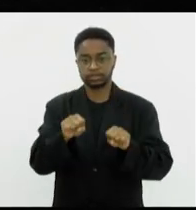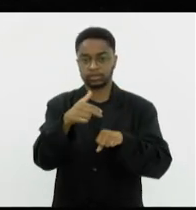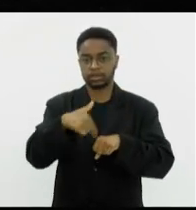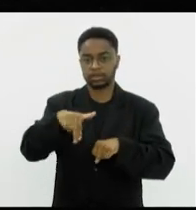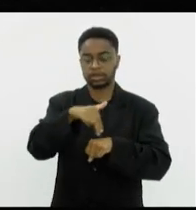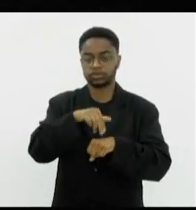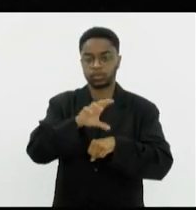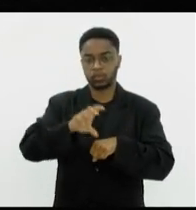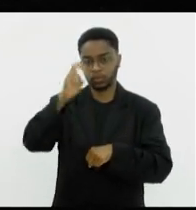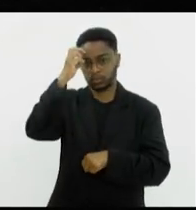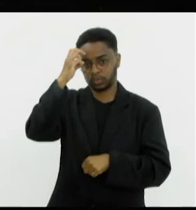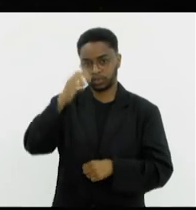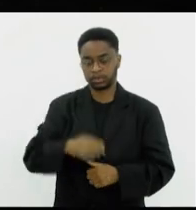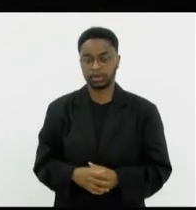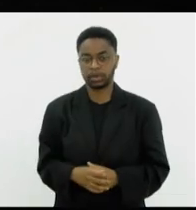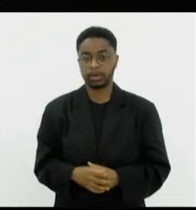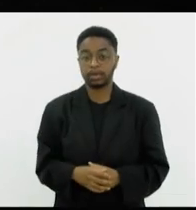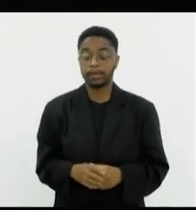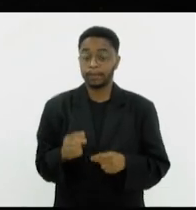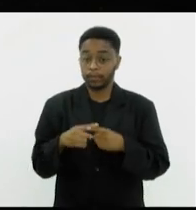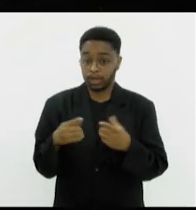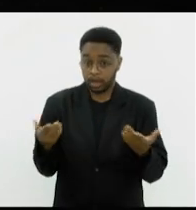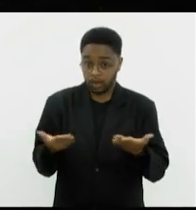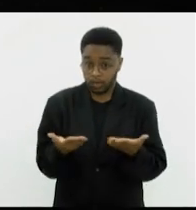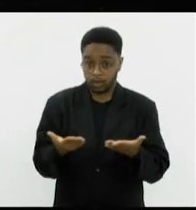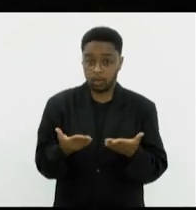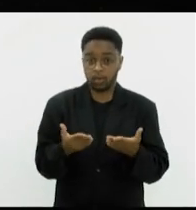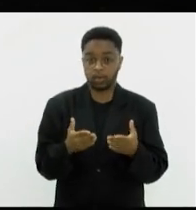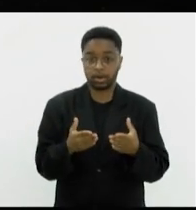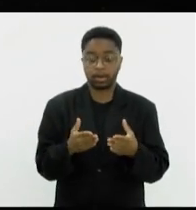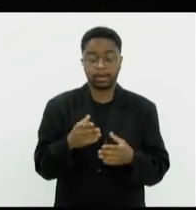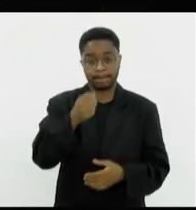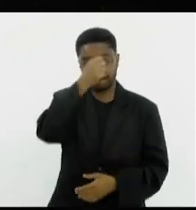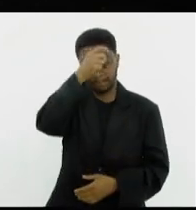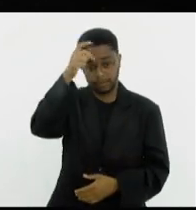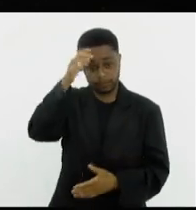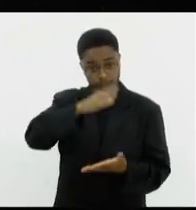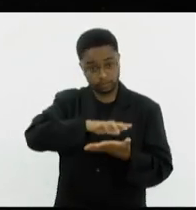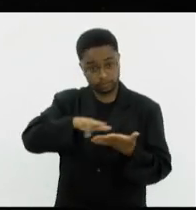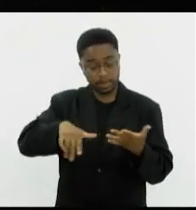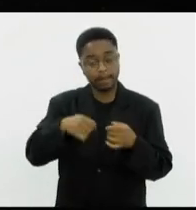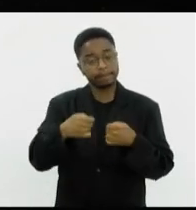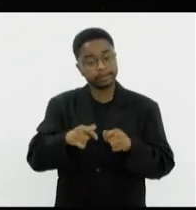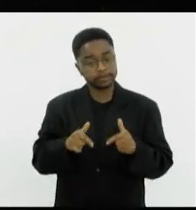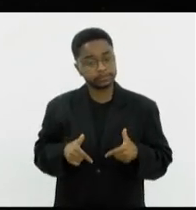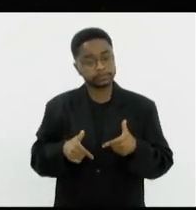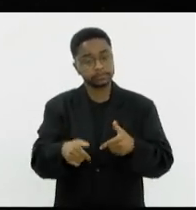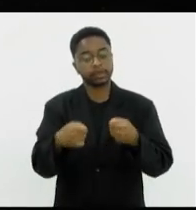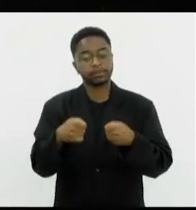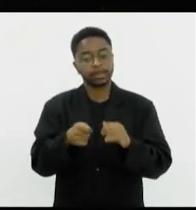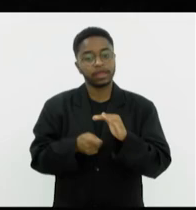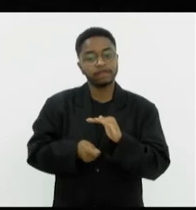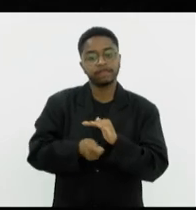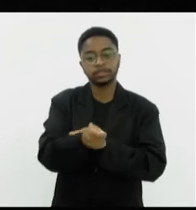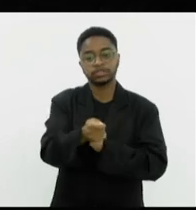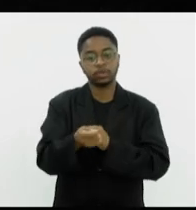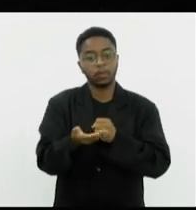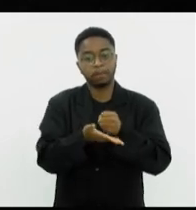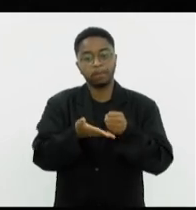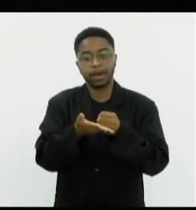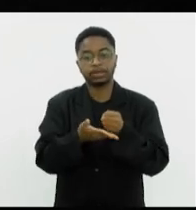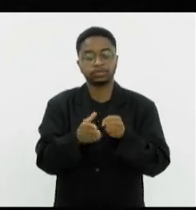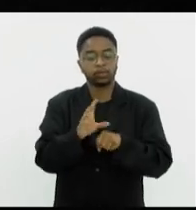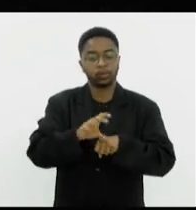Nacional de Cultura, porque agora as prefeituras vão ter que fazer a sua parte e investir o mínimo na cultura